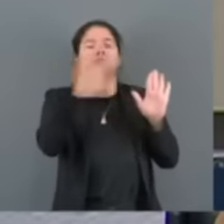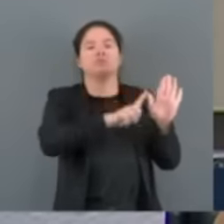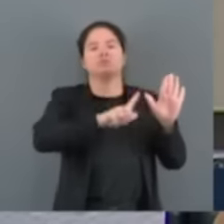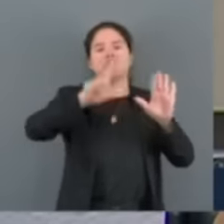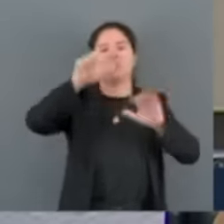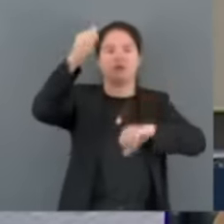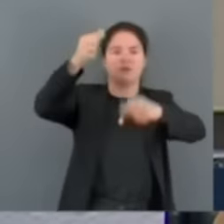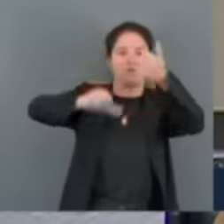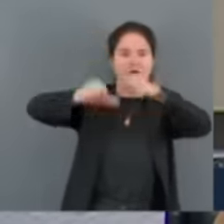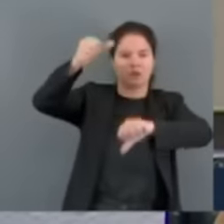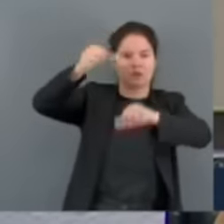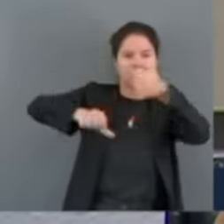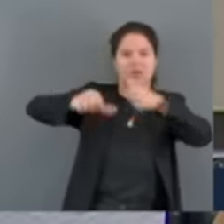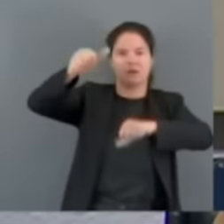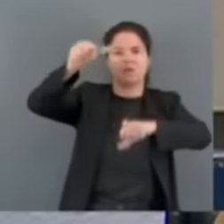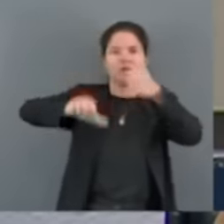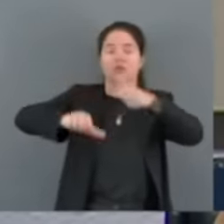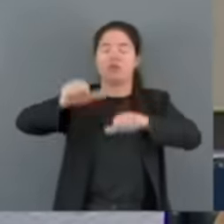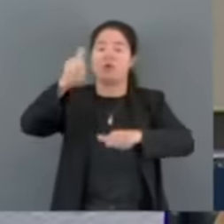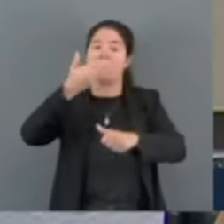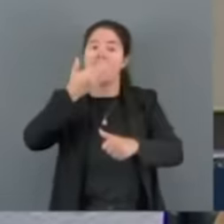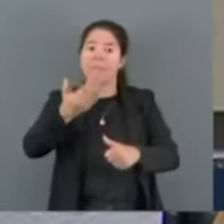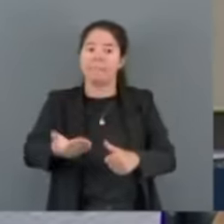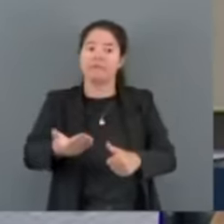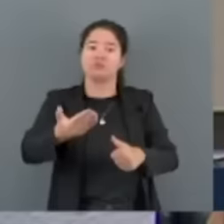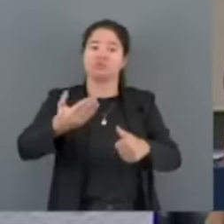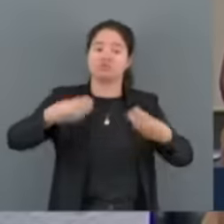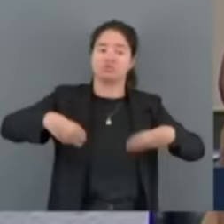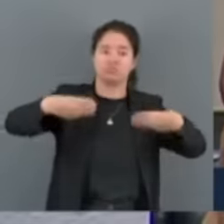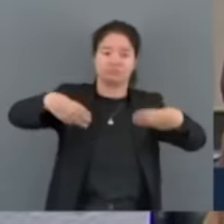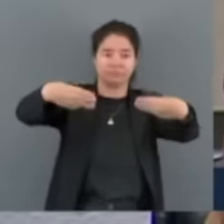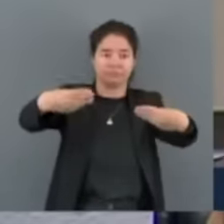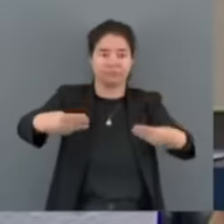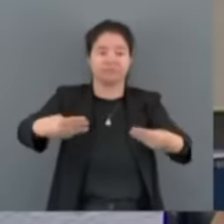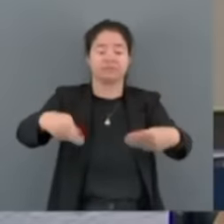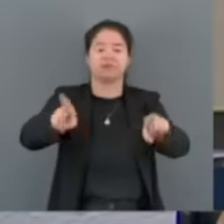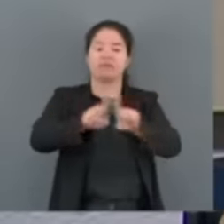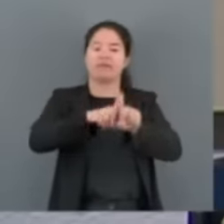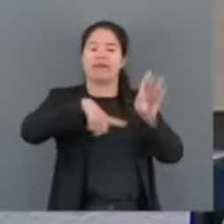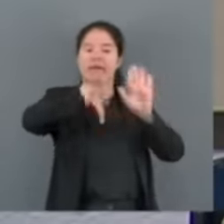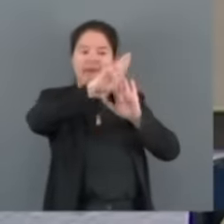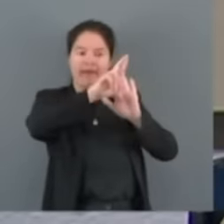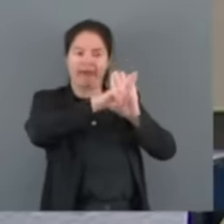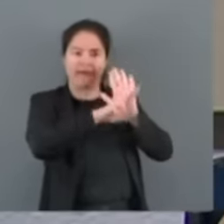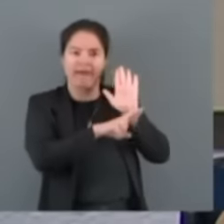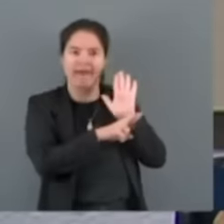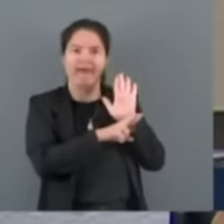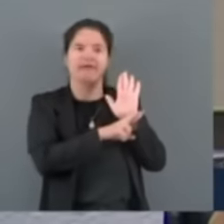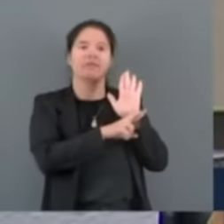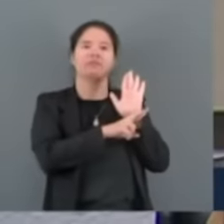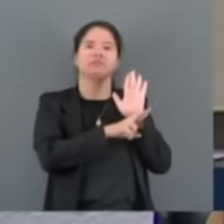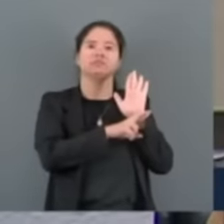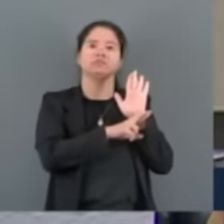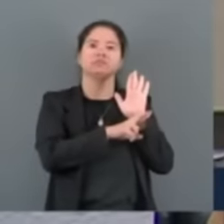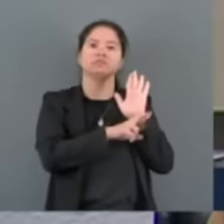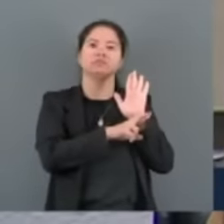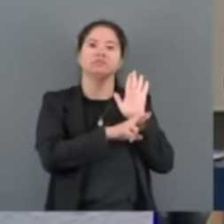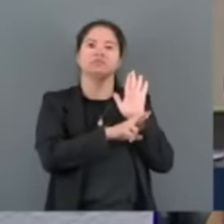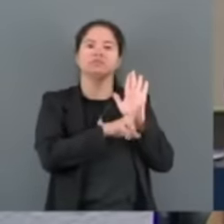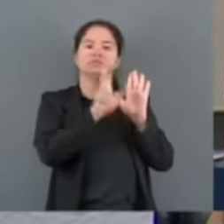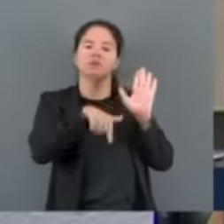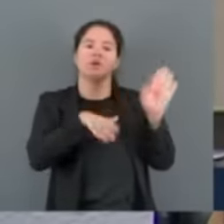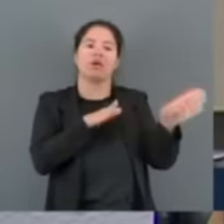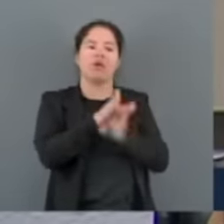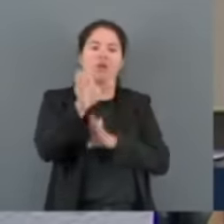fossem avaliados, melhor dizendo, os pedidos dos ministérios. Esses critérios partem também de recomendações